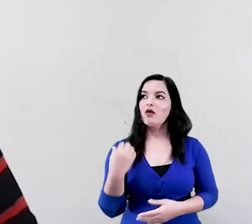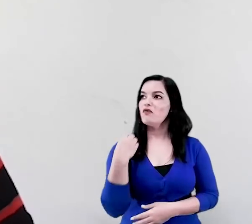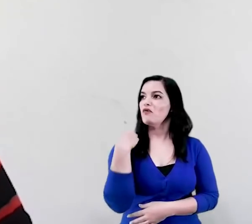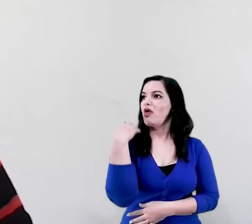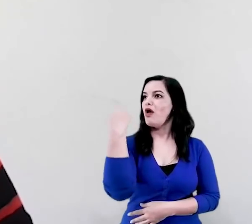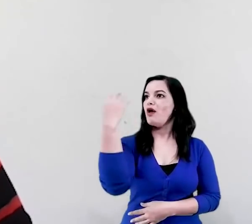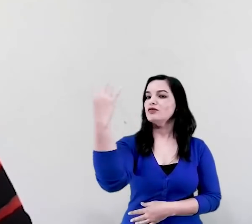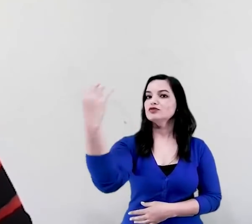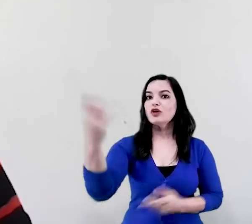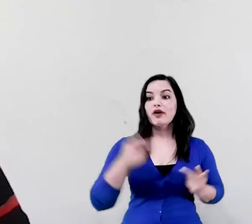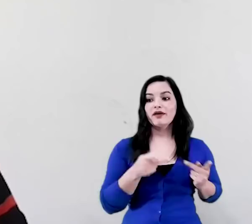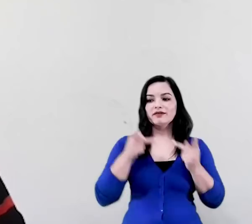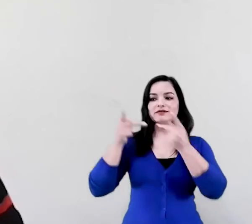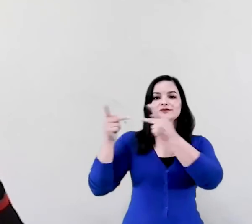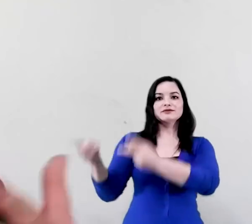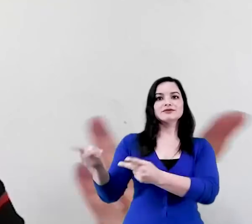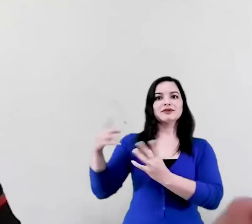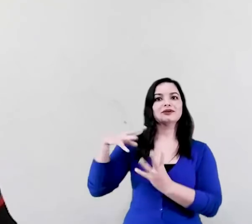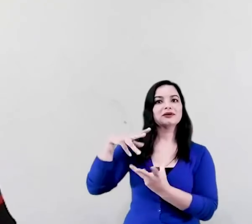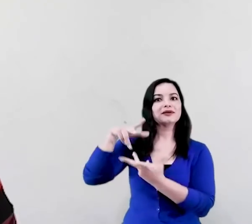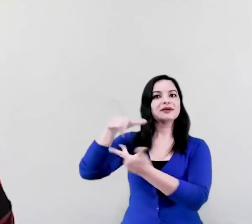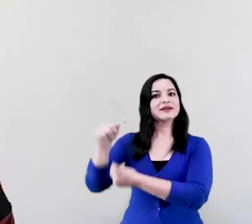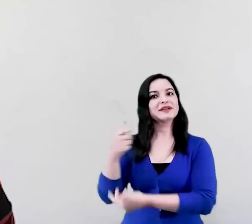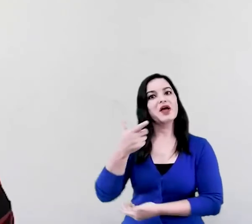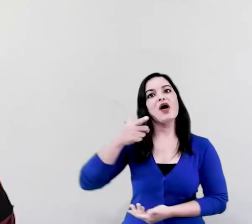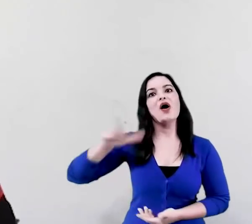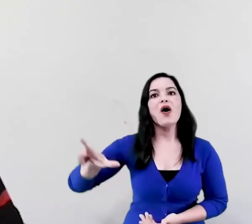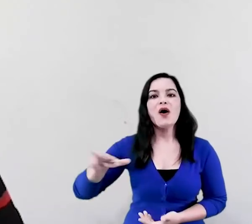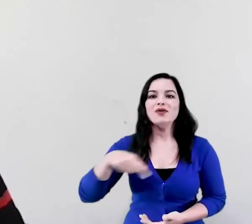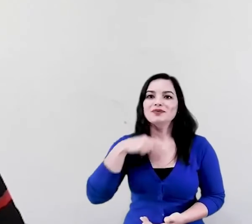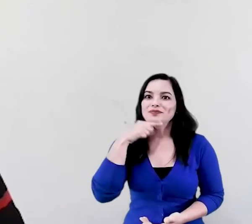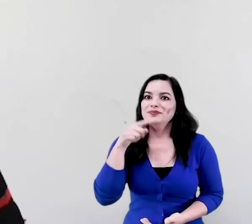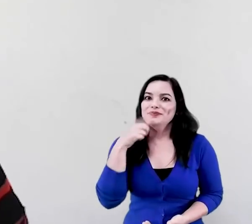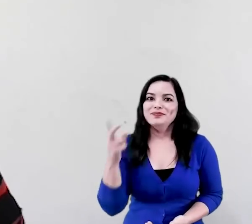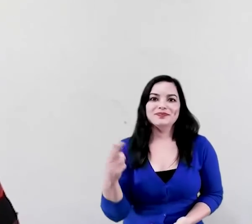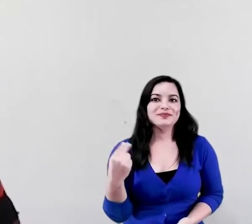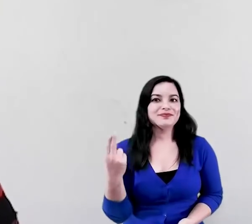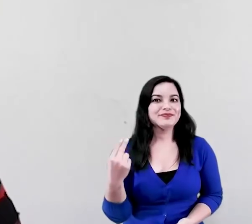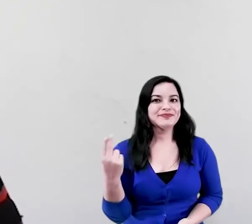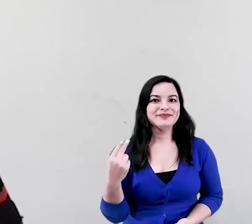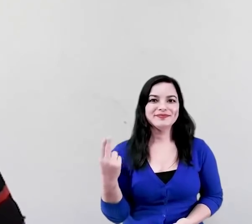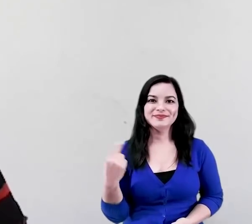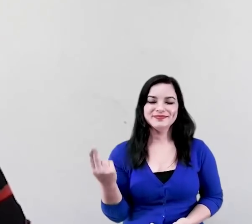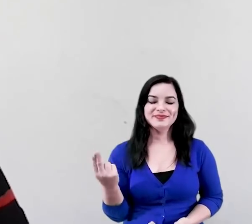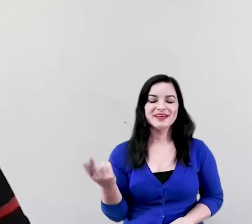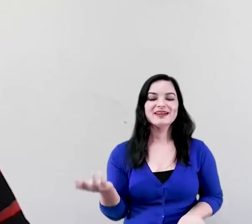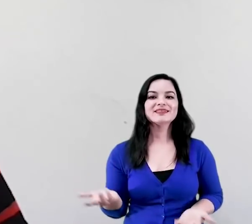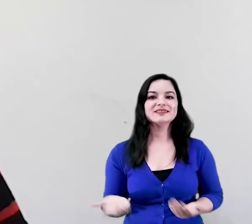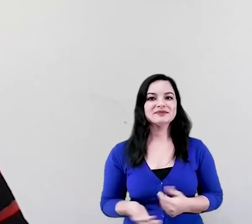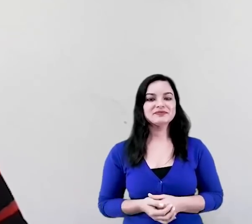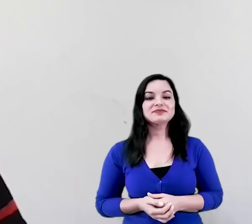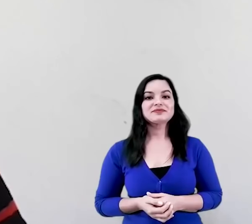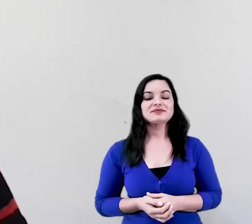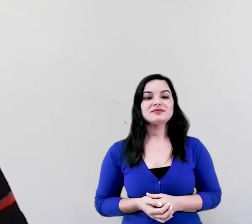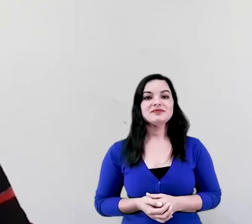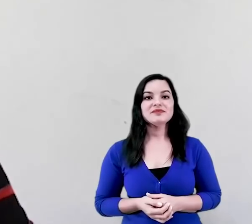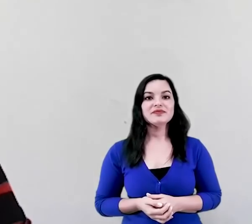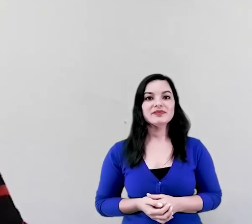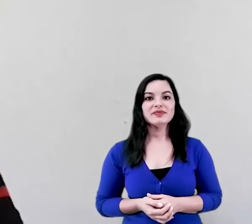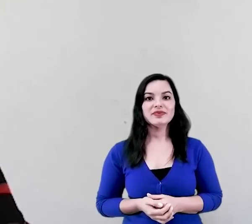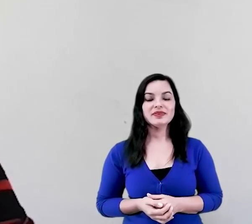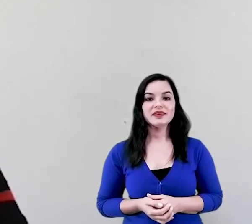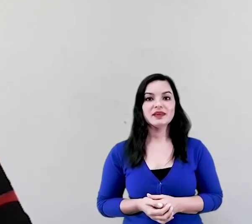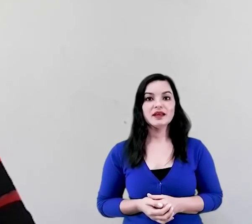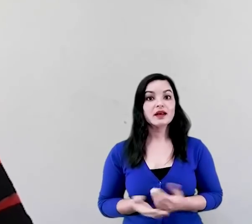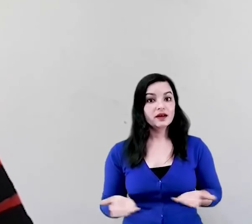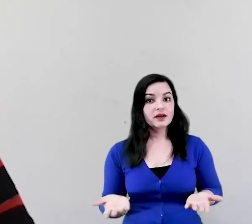Pequeno Príncipe consegue fazer e de repente ir visitar um outro planeta, pelo menos por enquanto ainda não é possível, né?